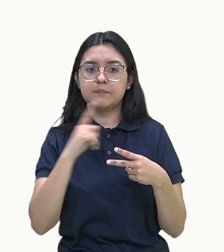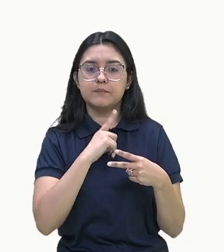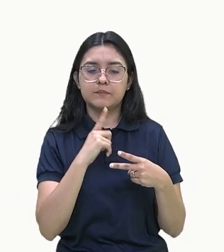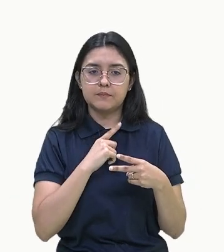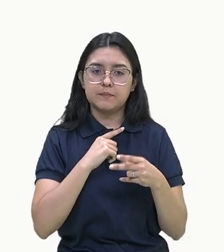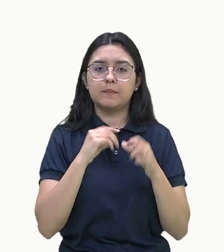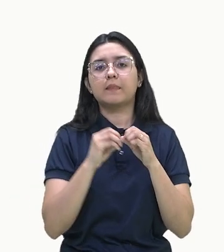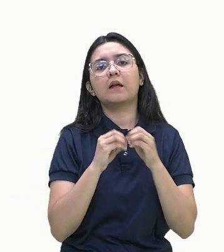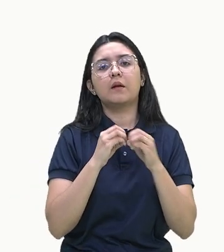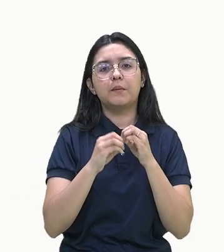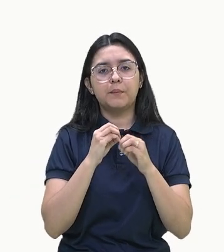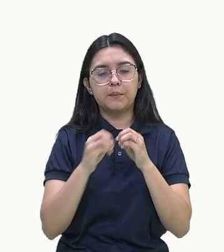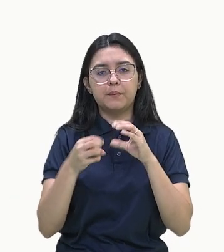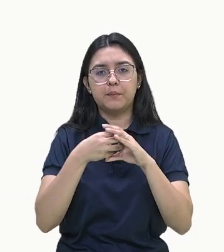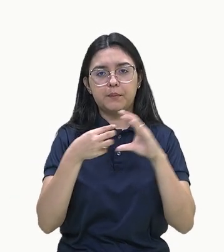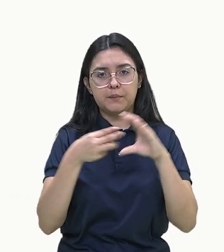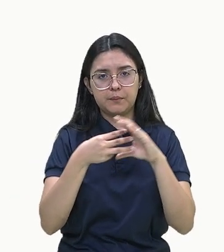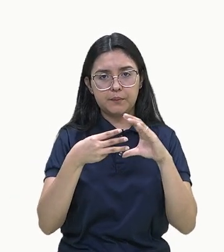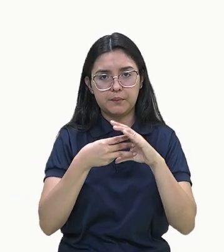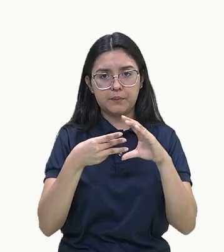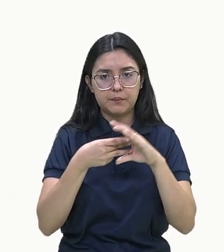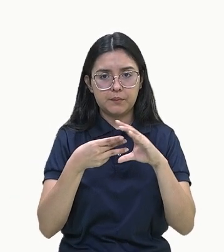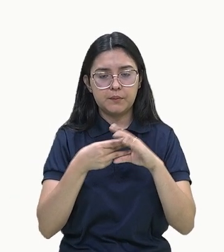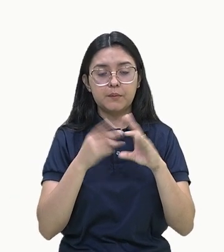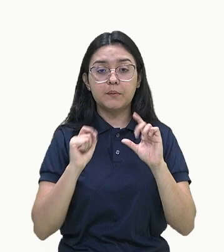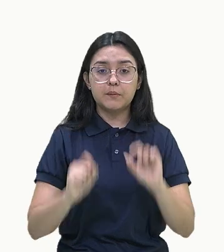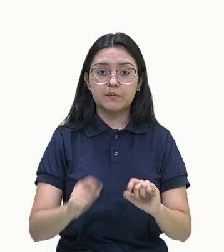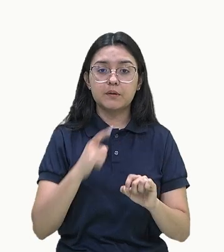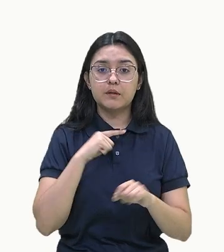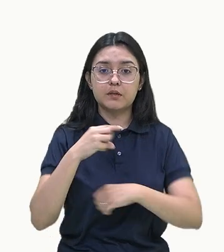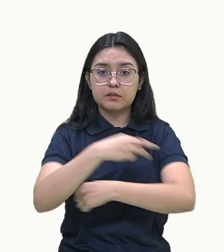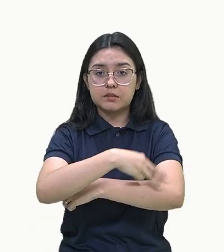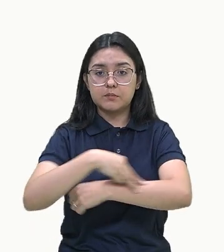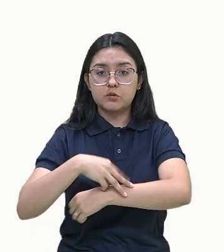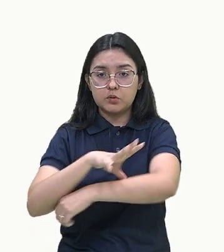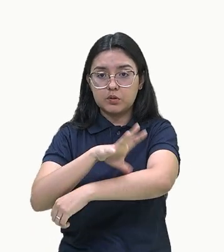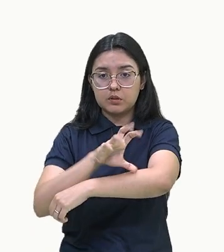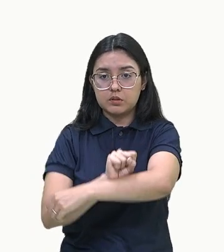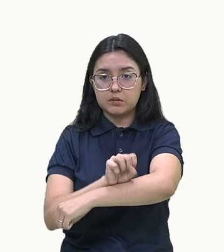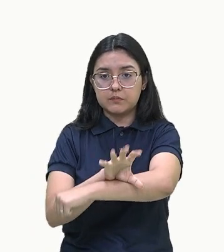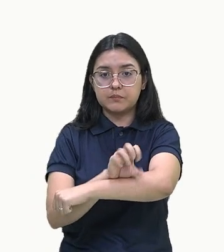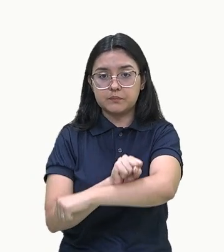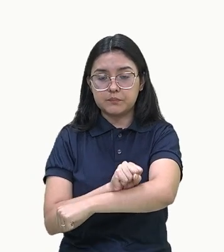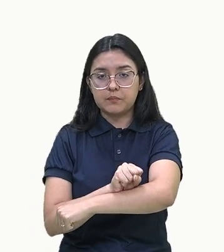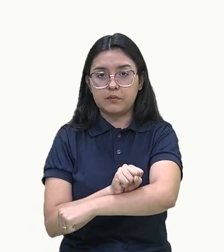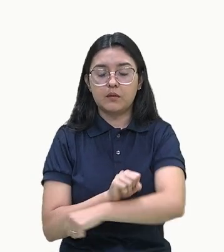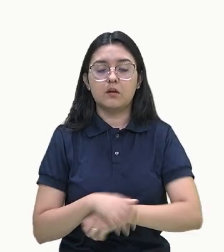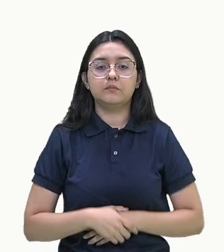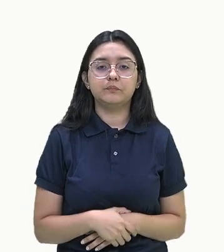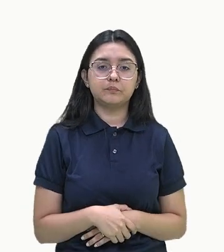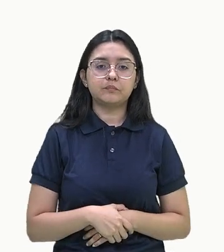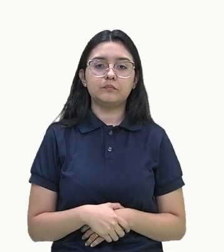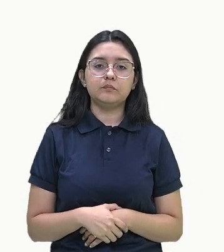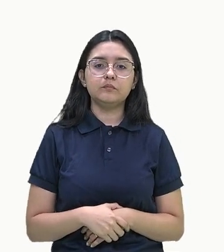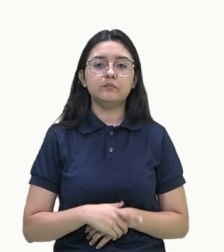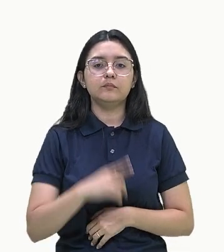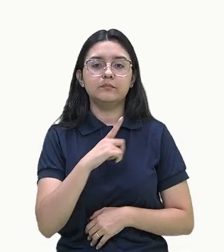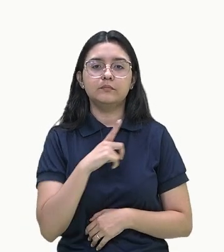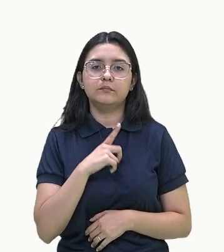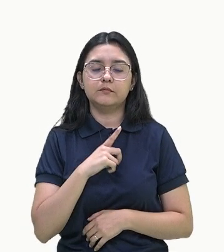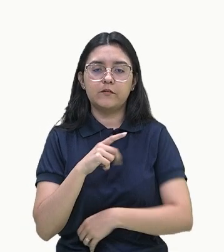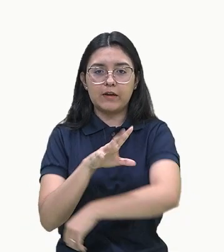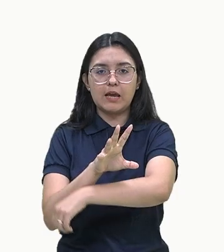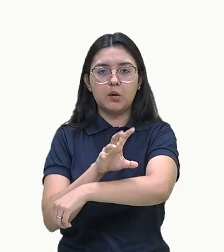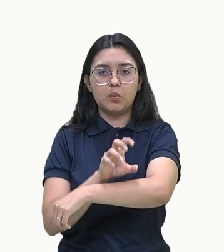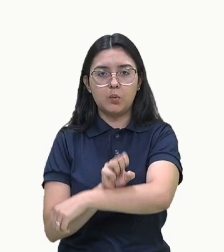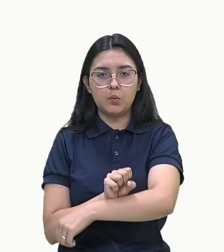às outras, fazendo com que esse músculo se contraia, encurte, né? Ele tem um encurtamento.